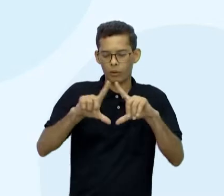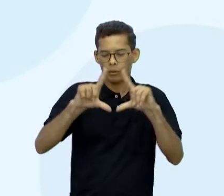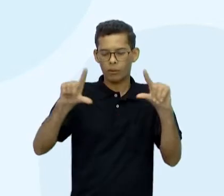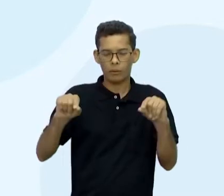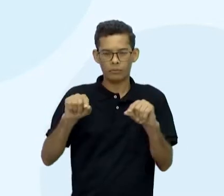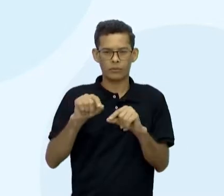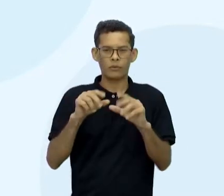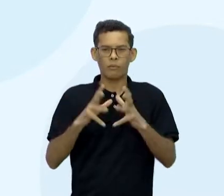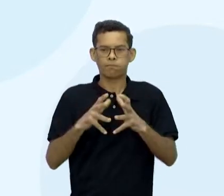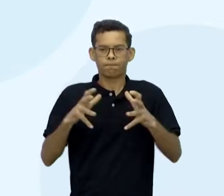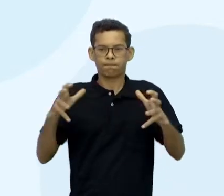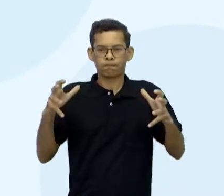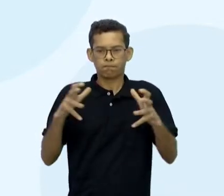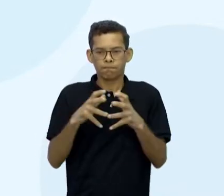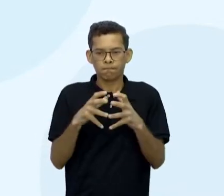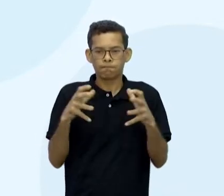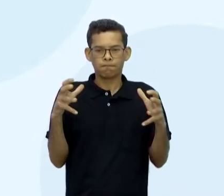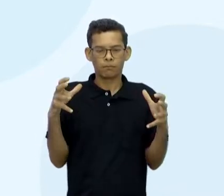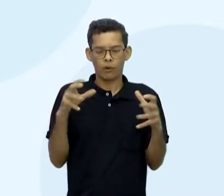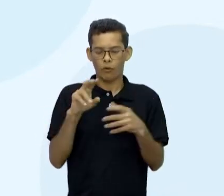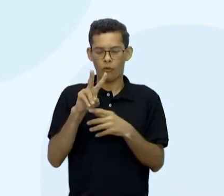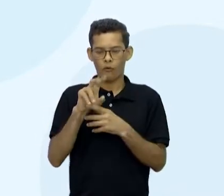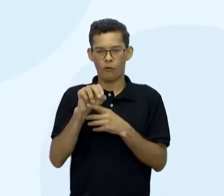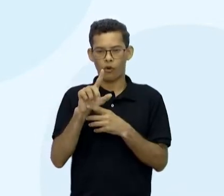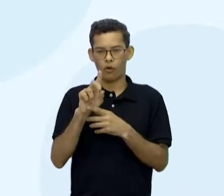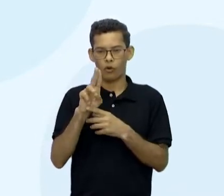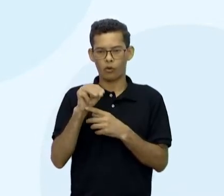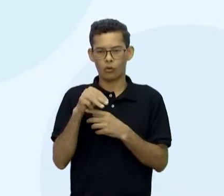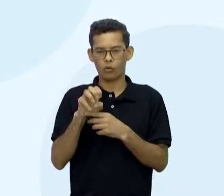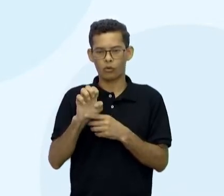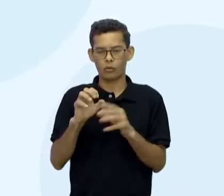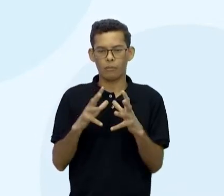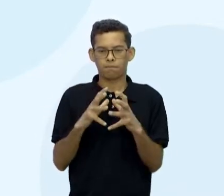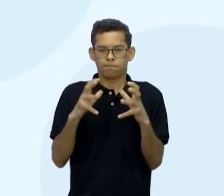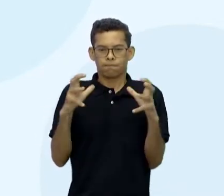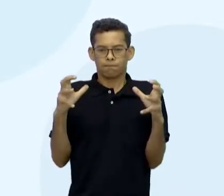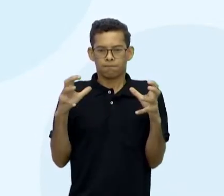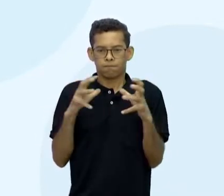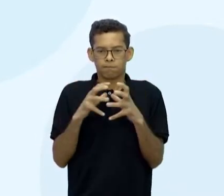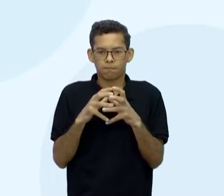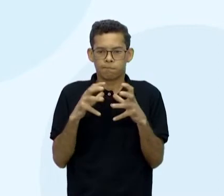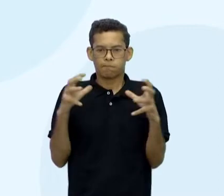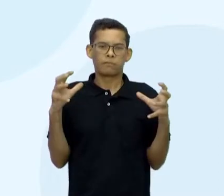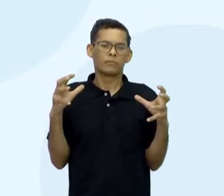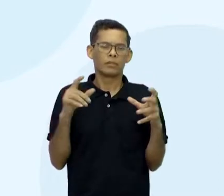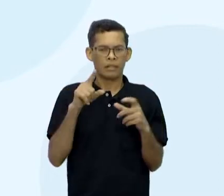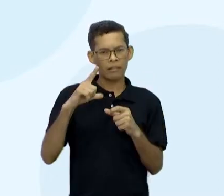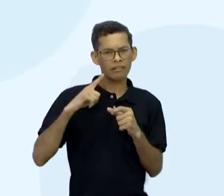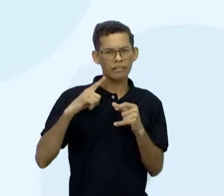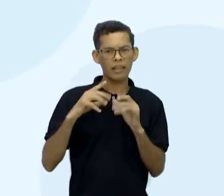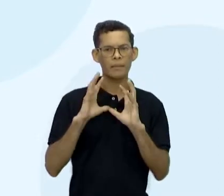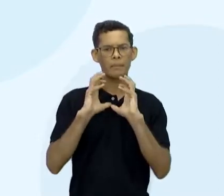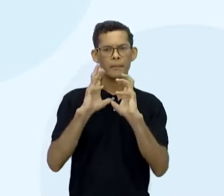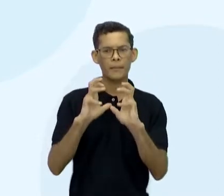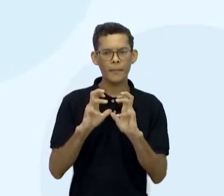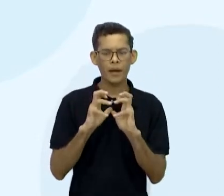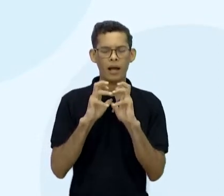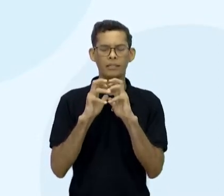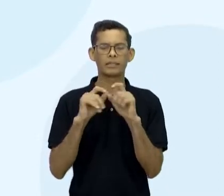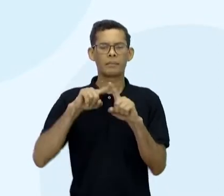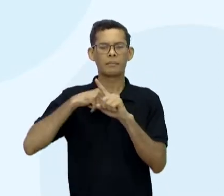estou acompanhando. E aí, se eu tenho volume, eu tenho a massa, eu posso saber a relação da massa com o